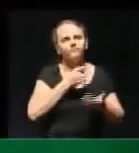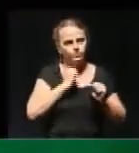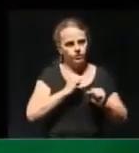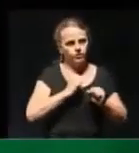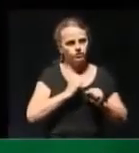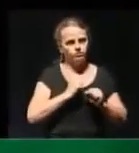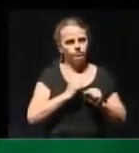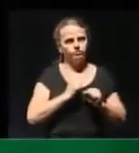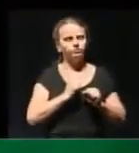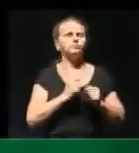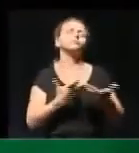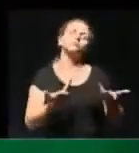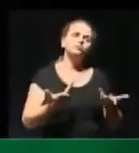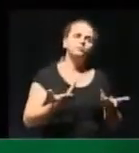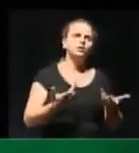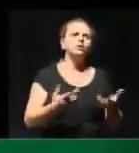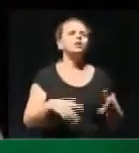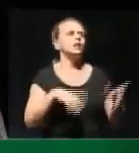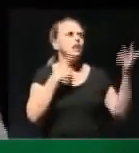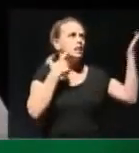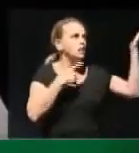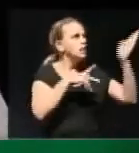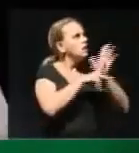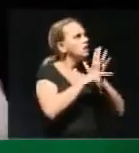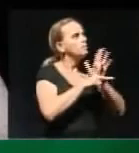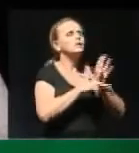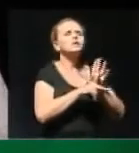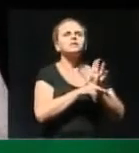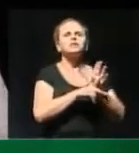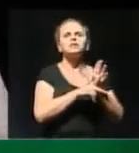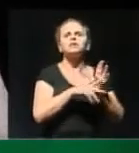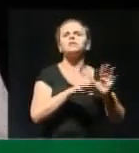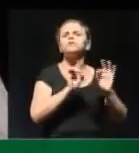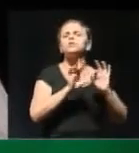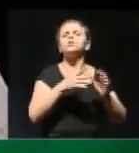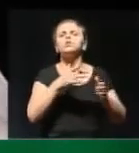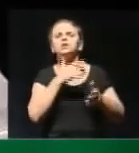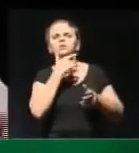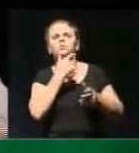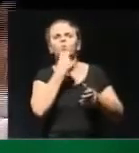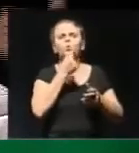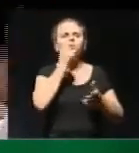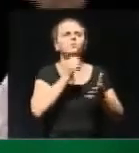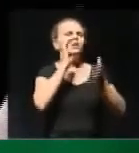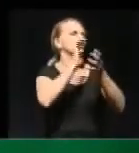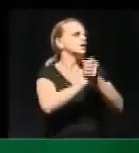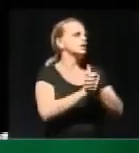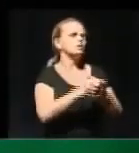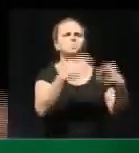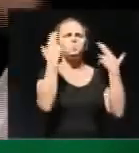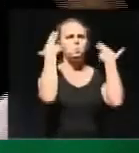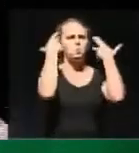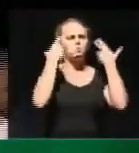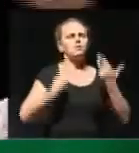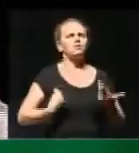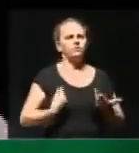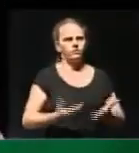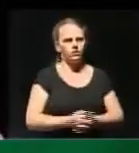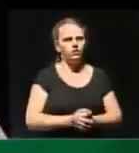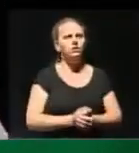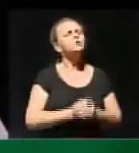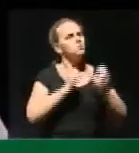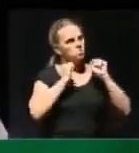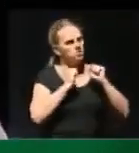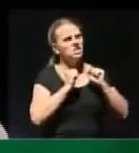baseou basicamente em casais que tinham uma relação relativamente estável. Então, será que nós podemos extrapolar esses resultados para outros grupos